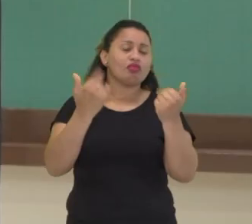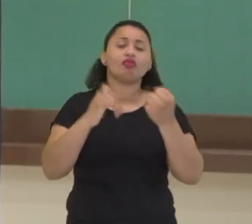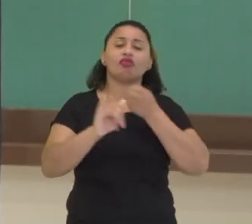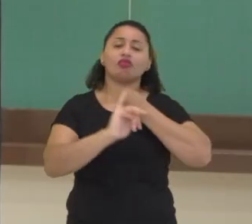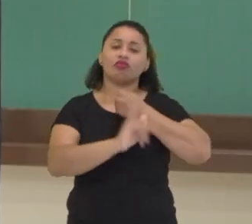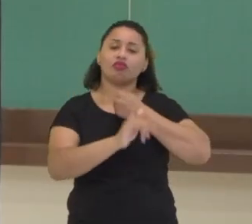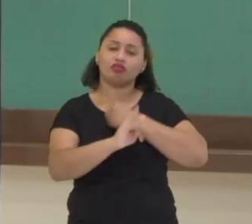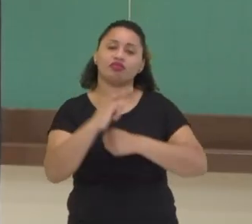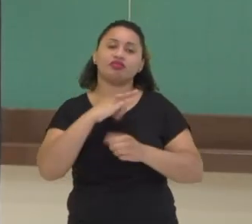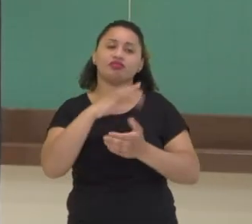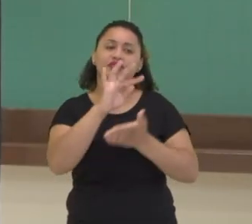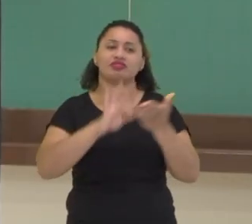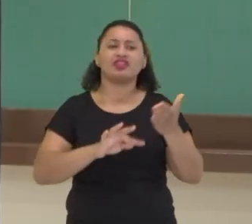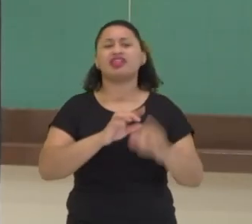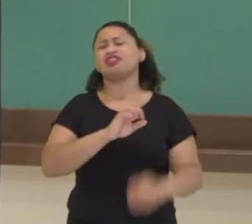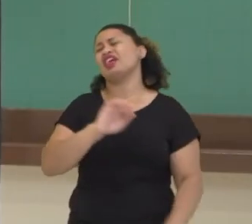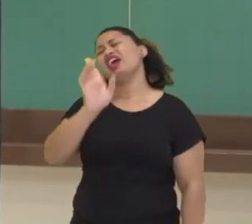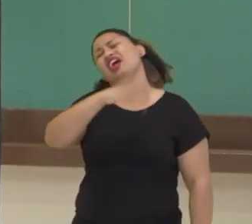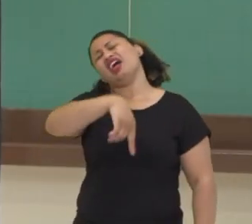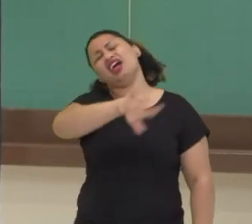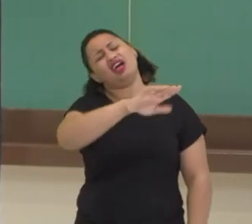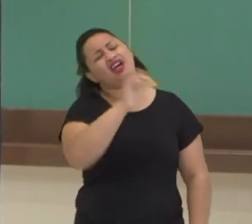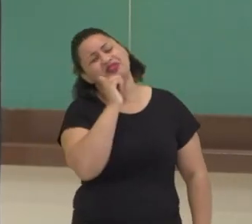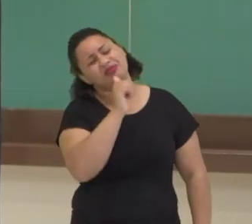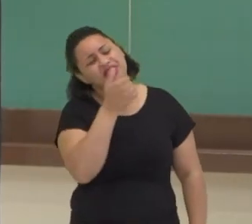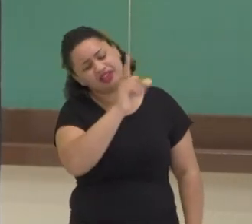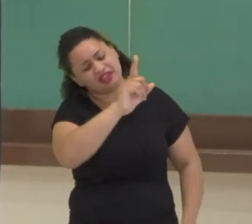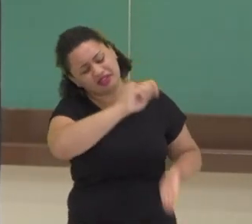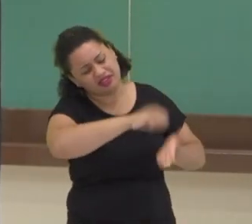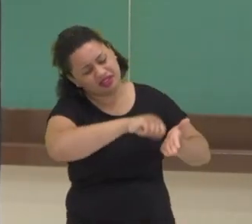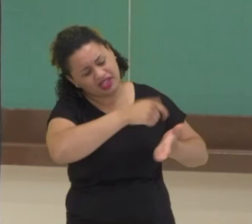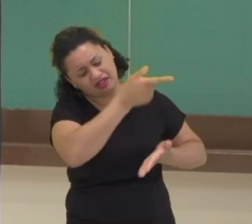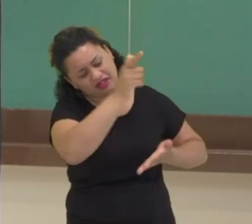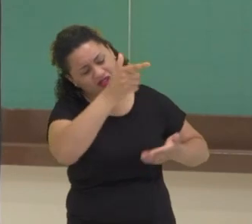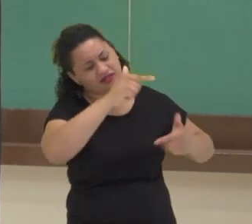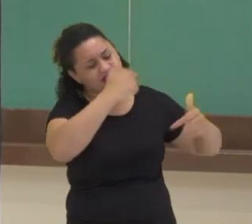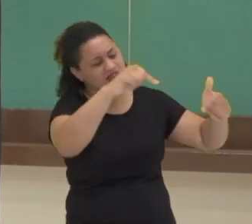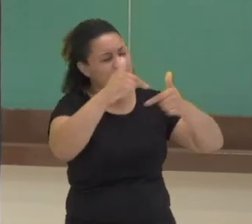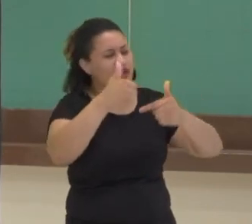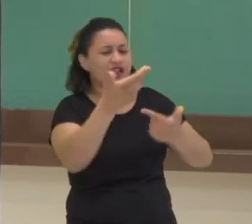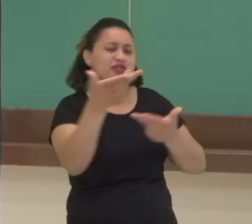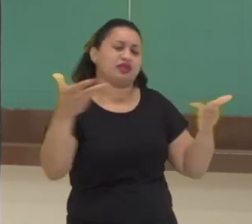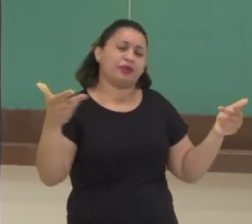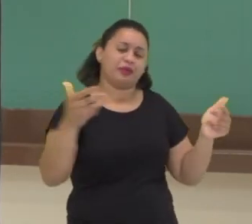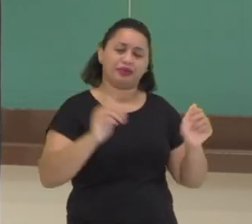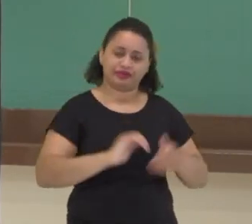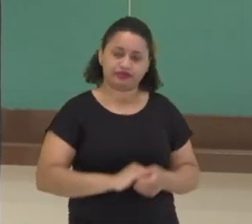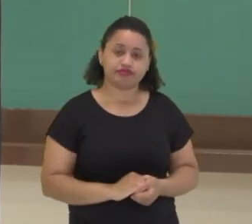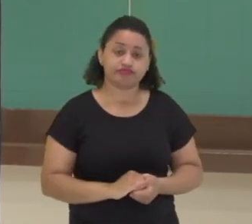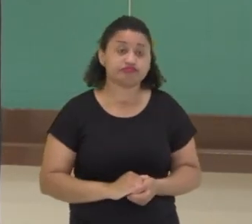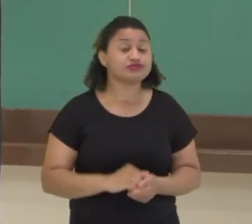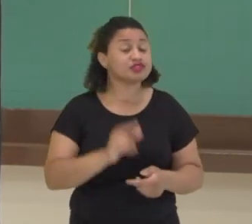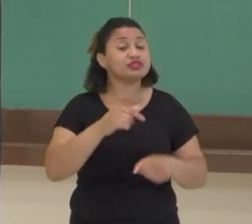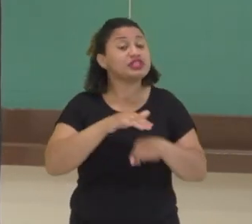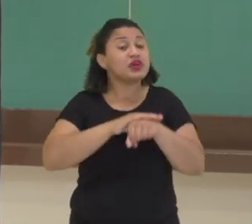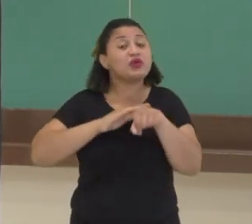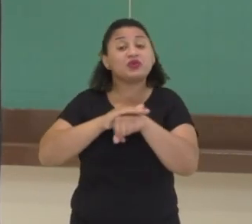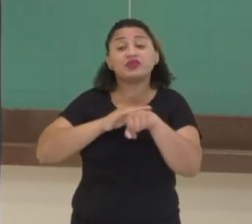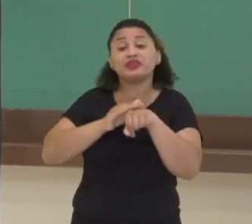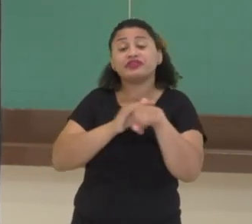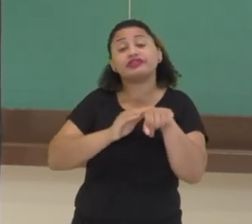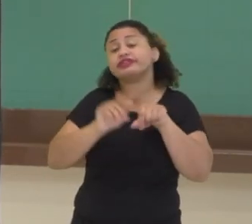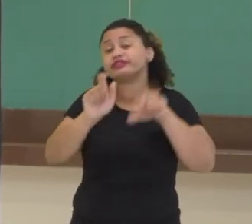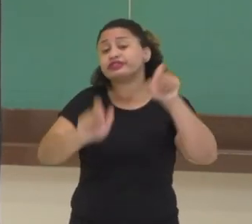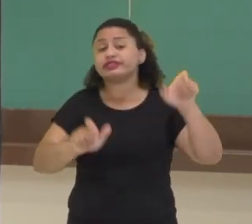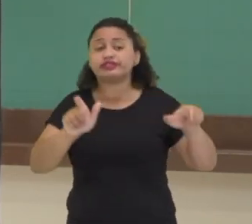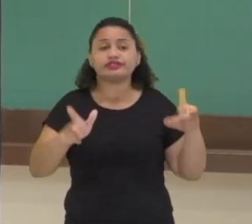texto, ó. Não, meninas, não escrevam, vão ser funcionárias, tá vendo? Como se ela estivesse conversando com as pessoas.